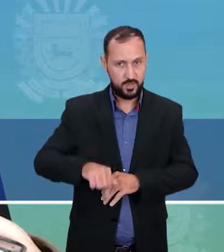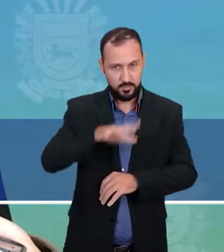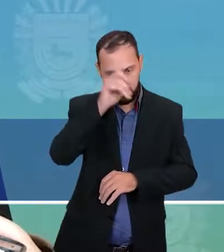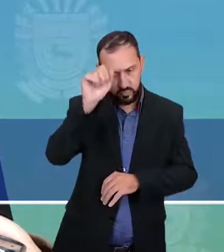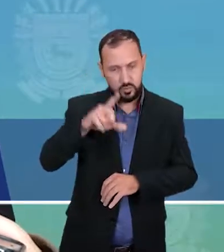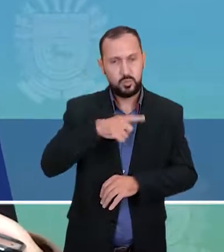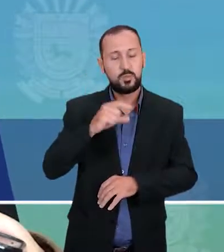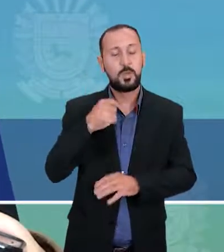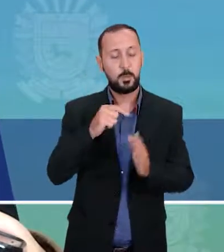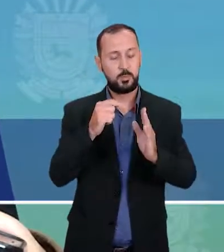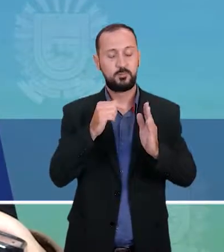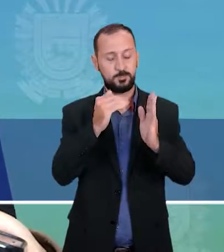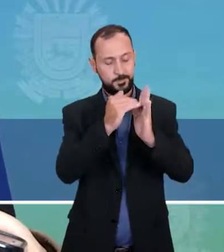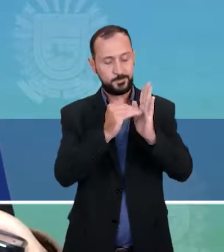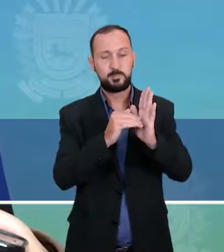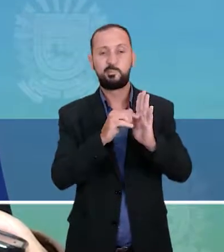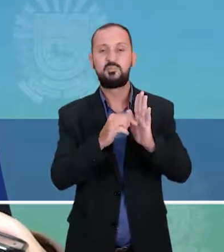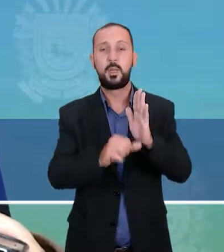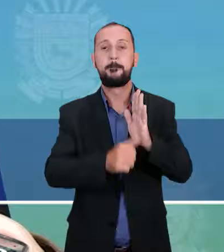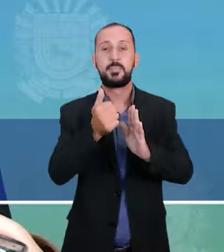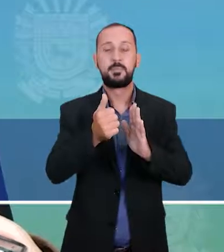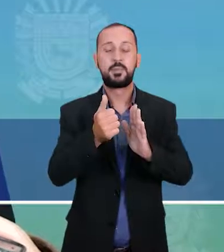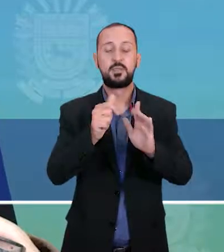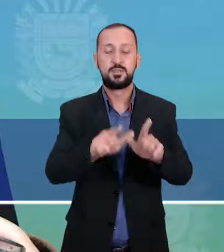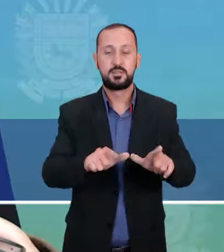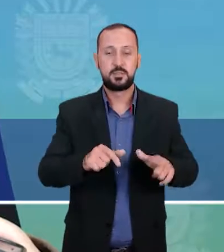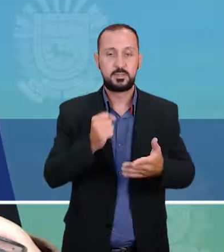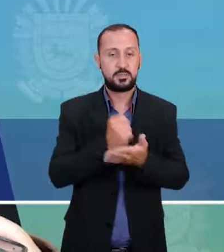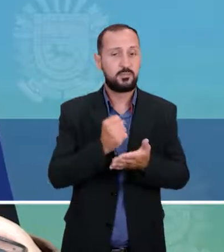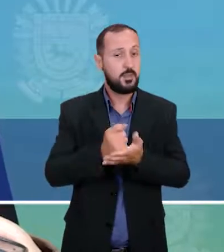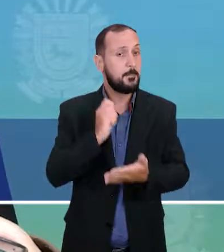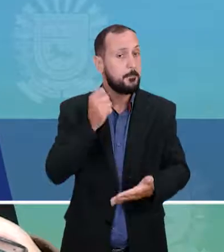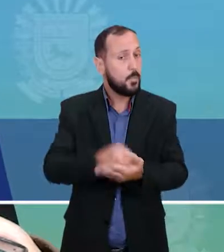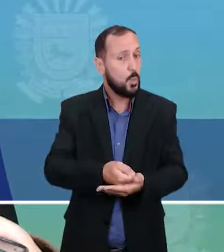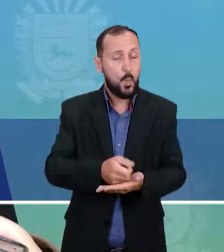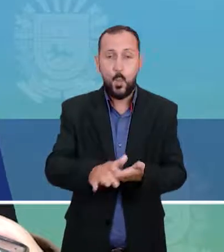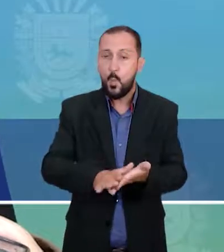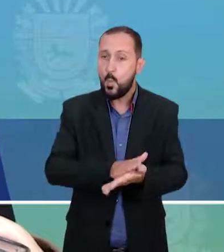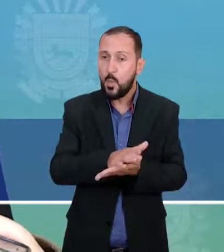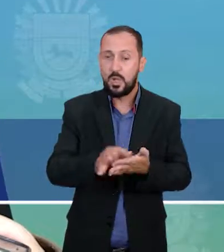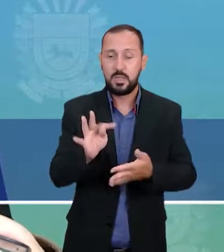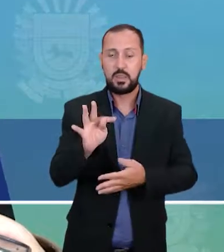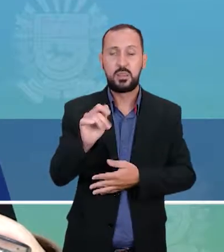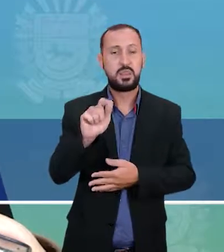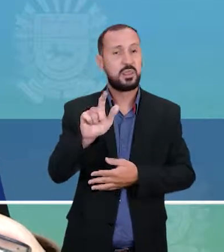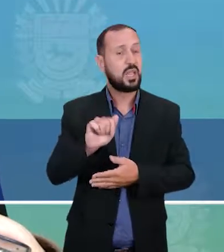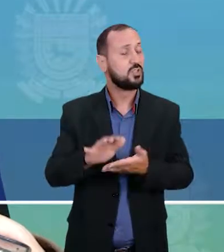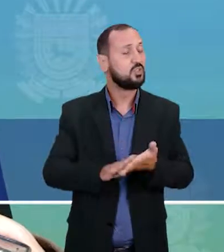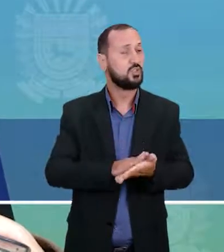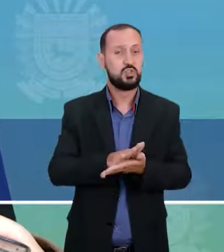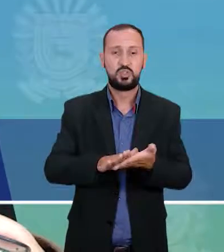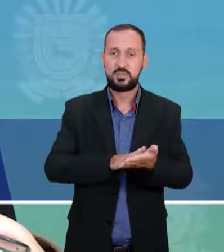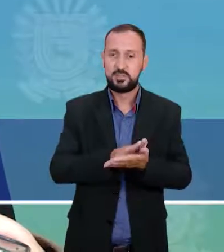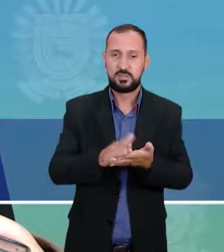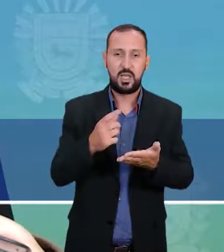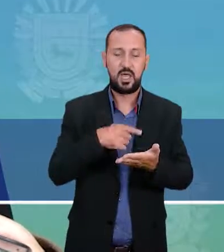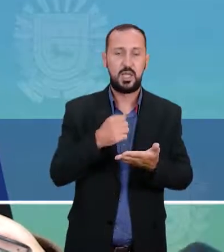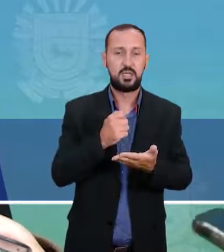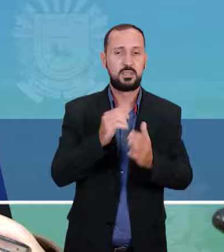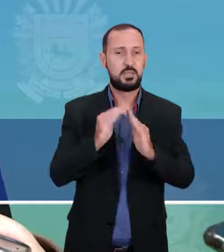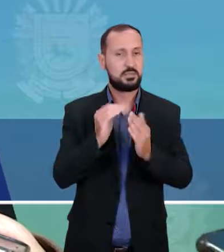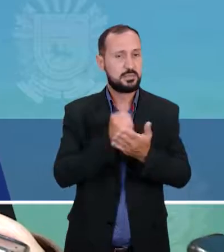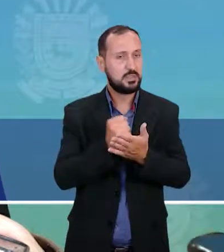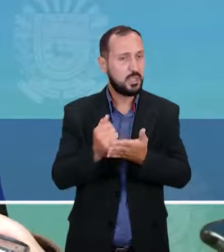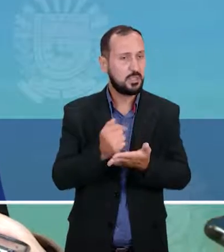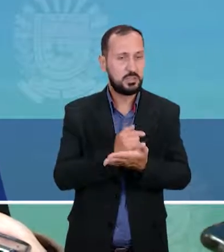item importante, que é a primeira escritura não vai pagar nenhum tipo de taxa para nenhum tipo de cartório